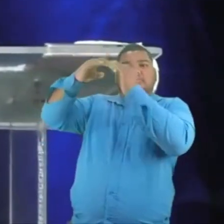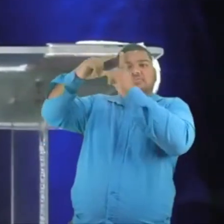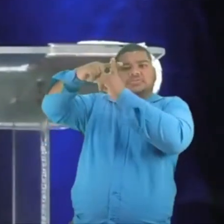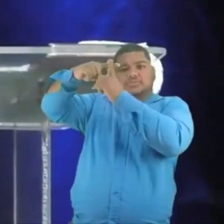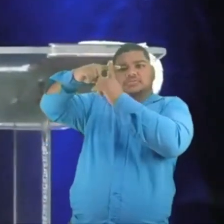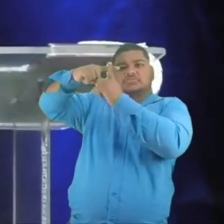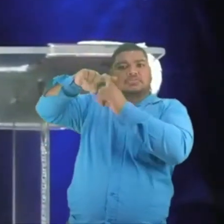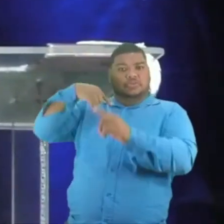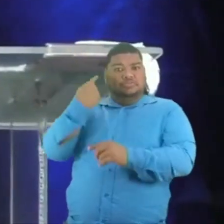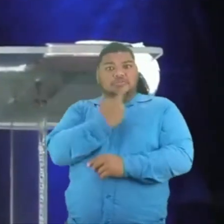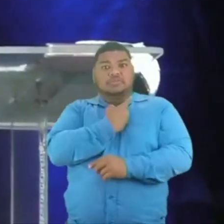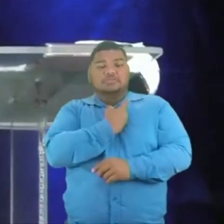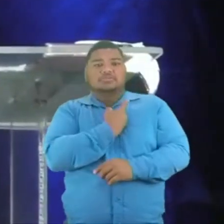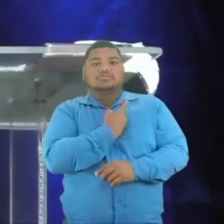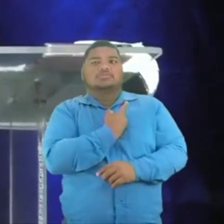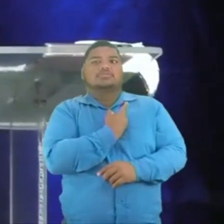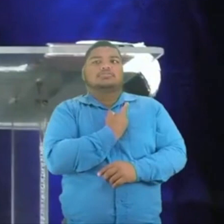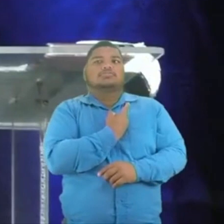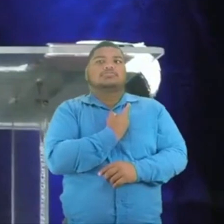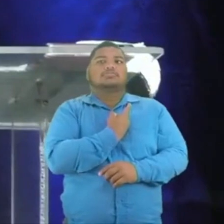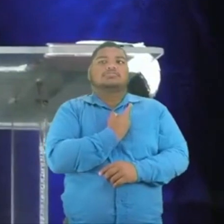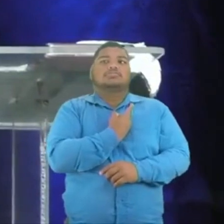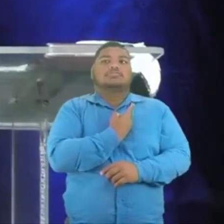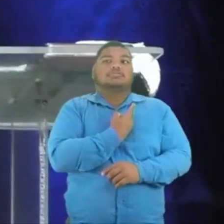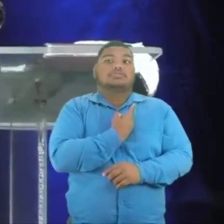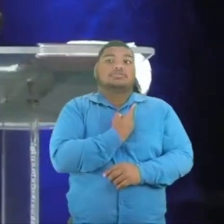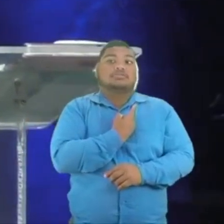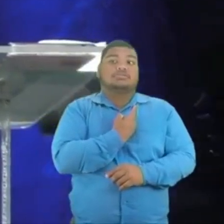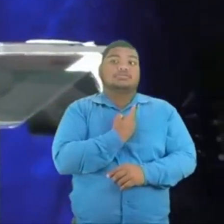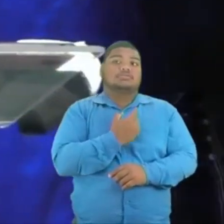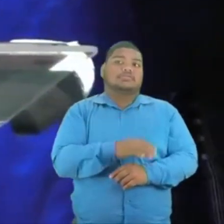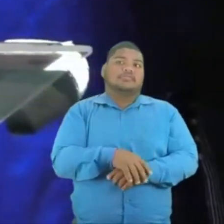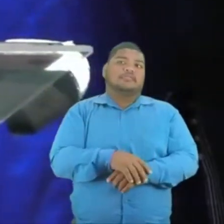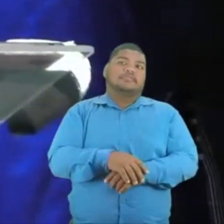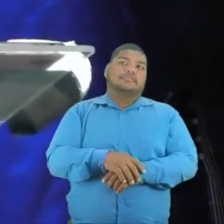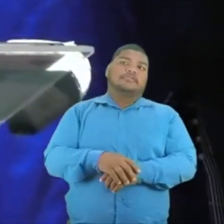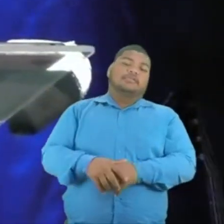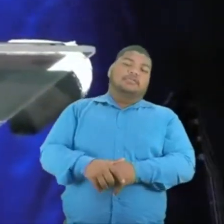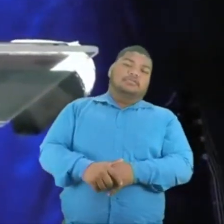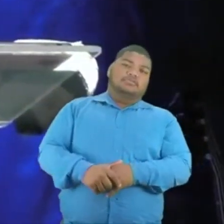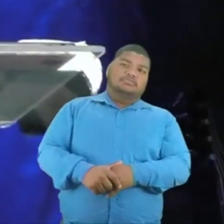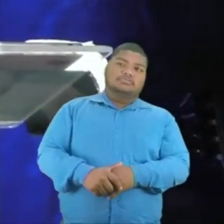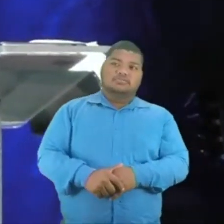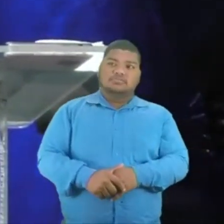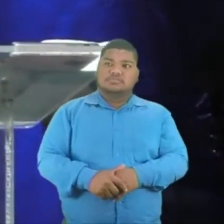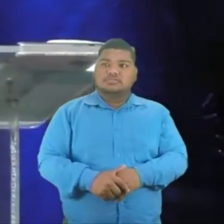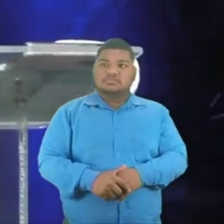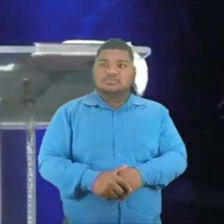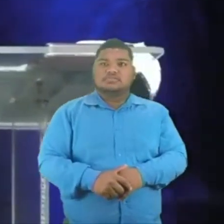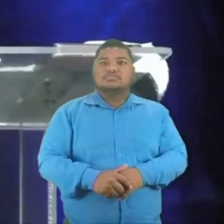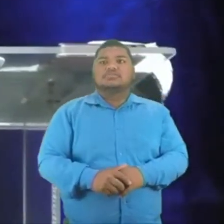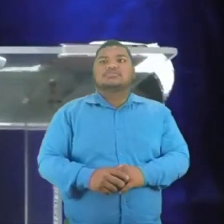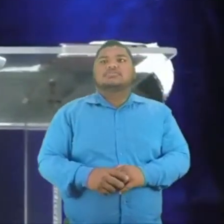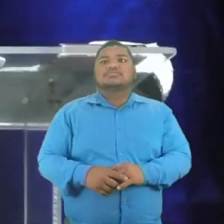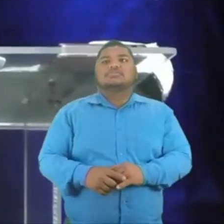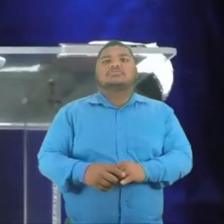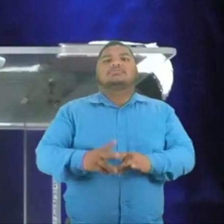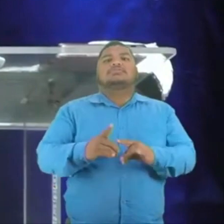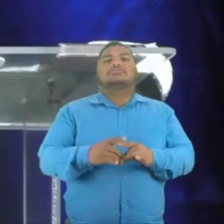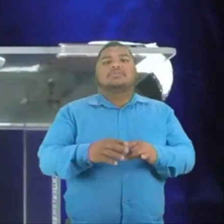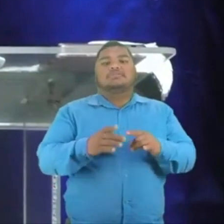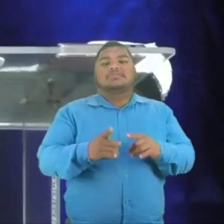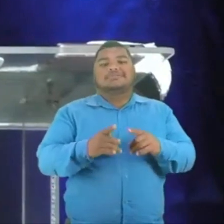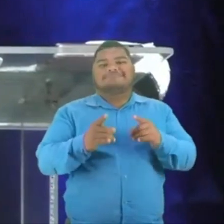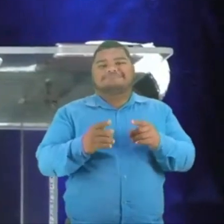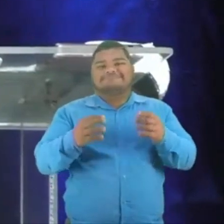nós. E esse negócio, esse advento da teologia da prosperidade,